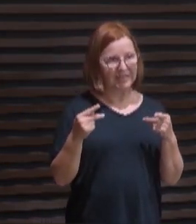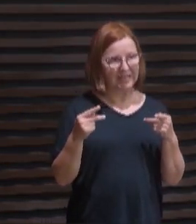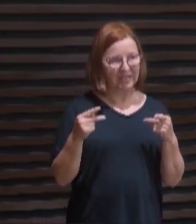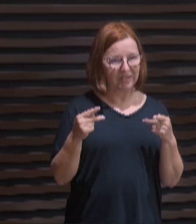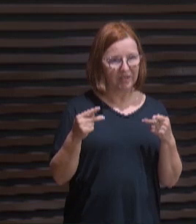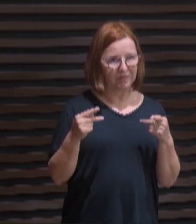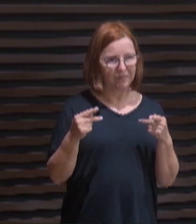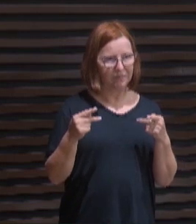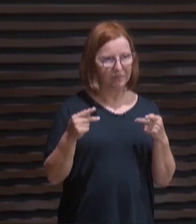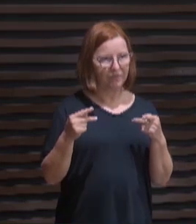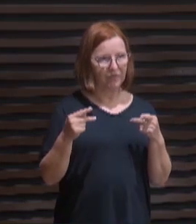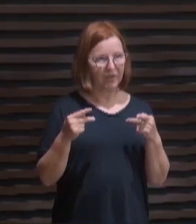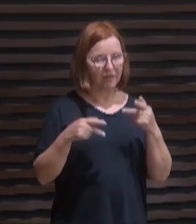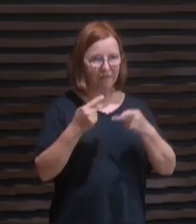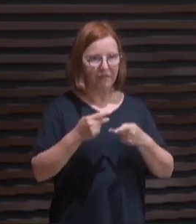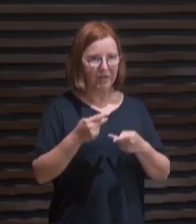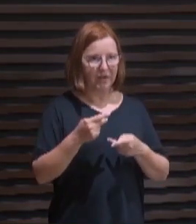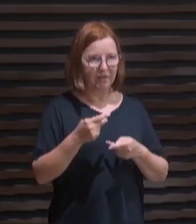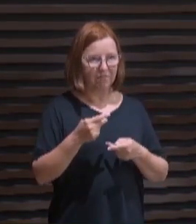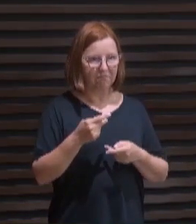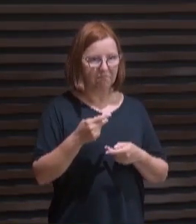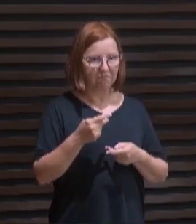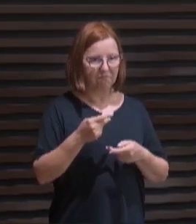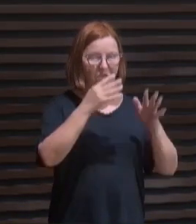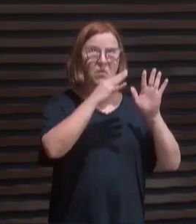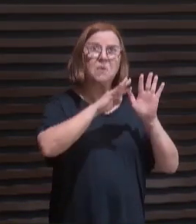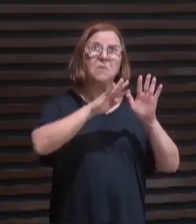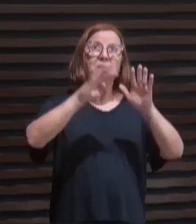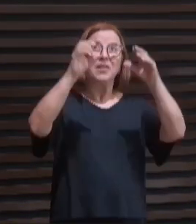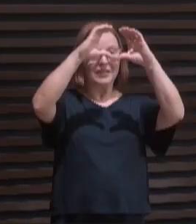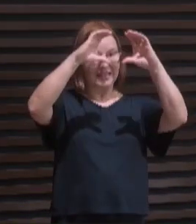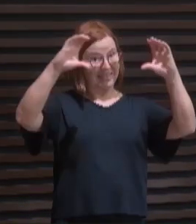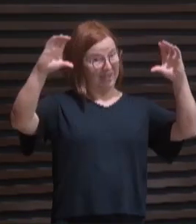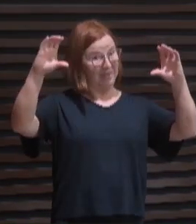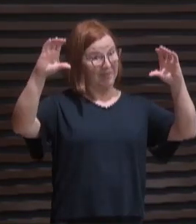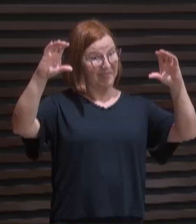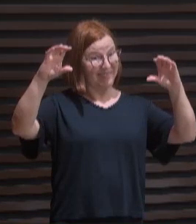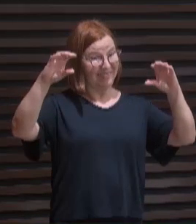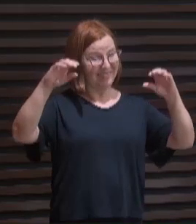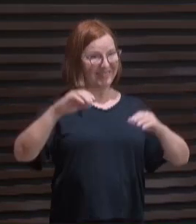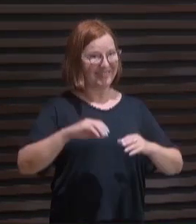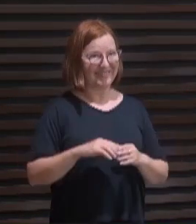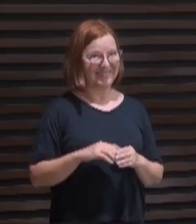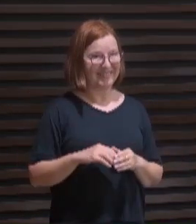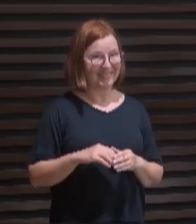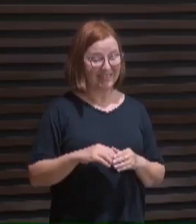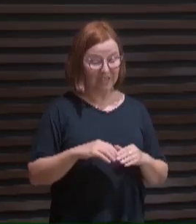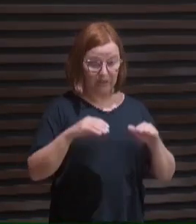diz assim: levantai os olhos para os céus e olhai para a terra